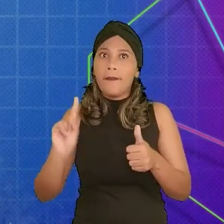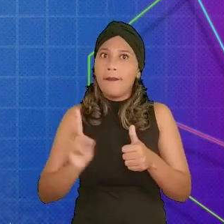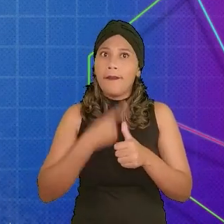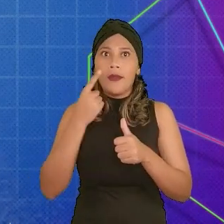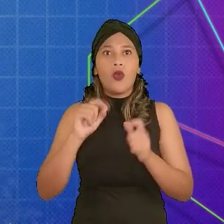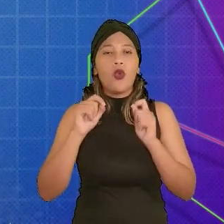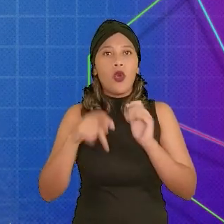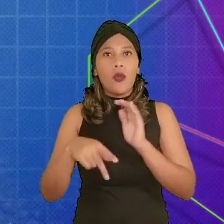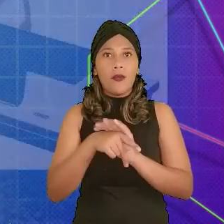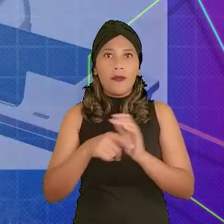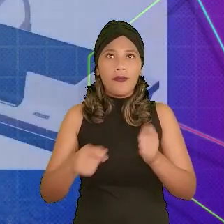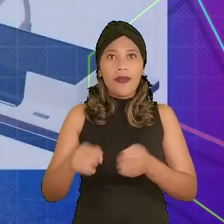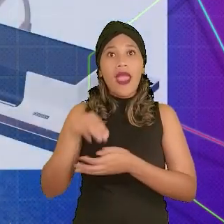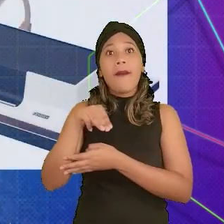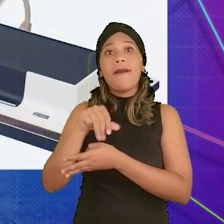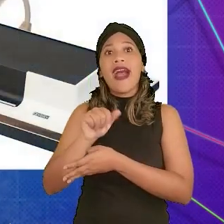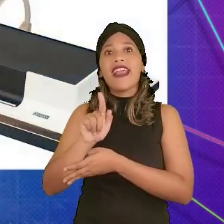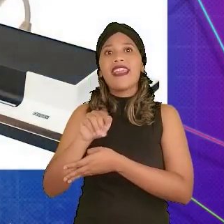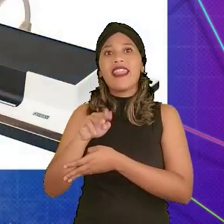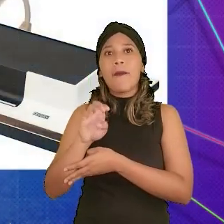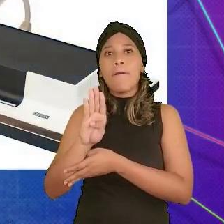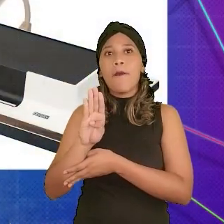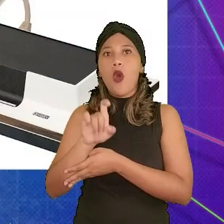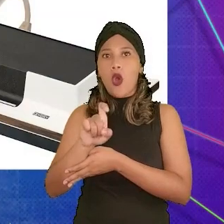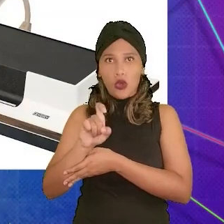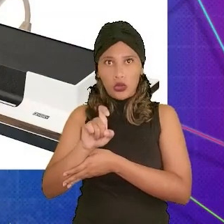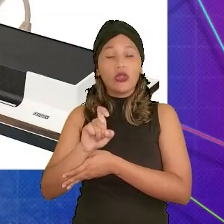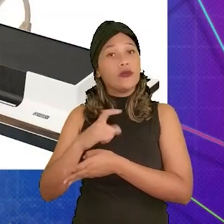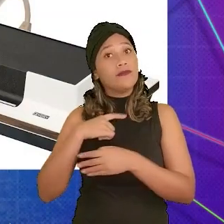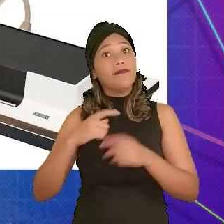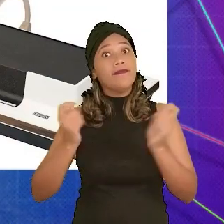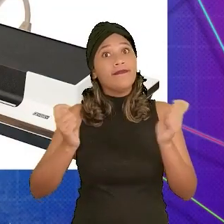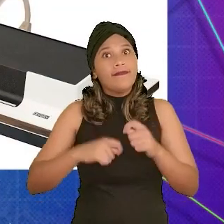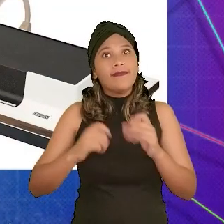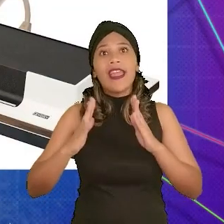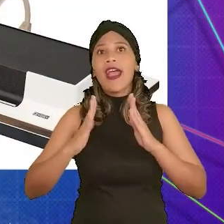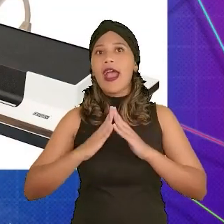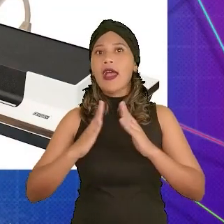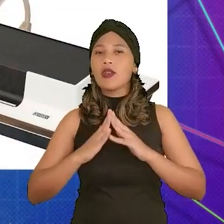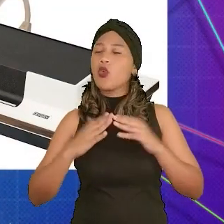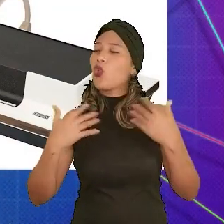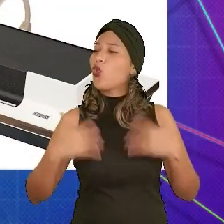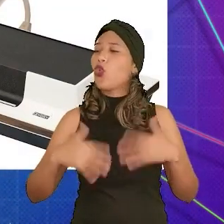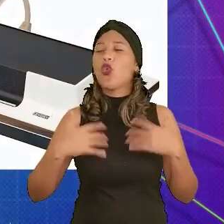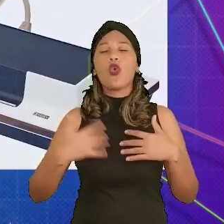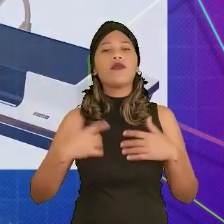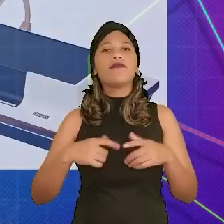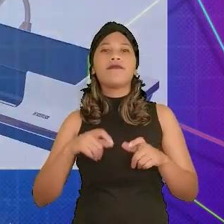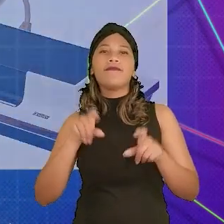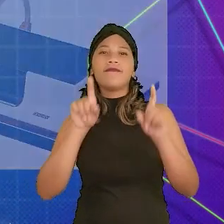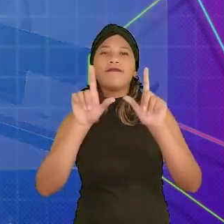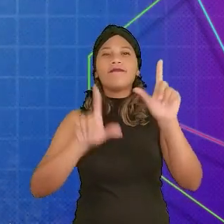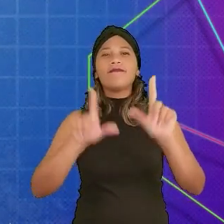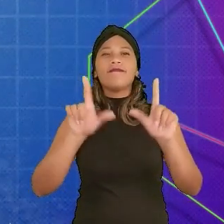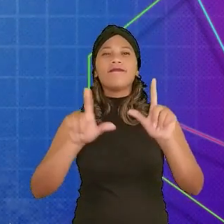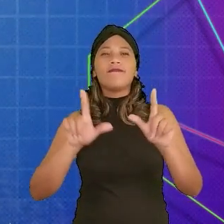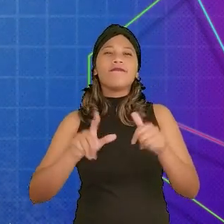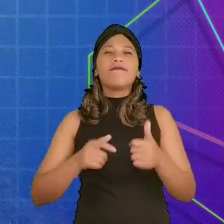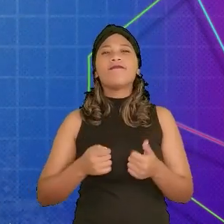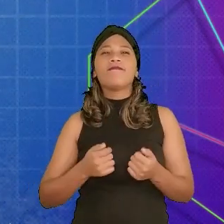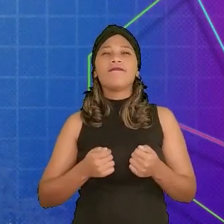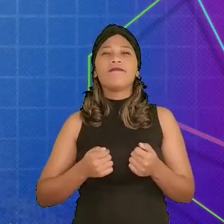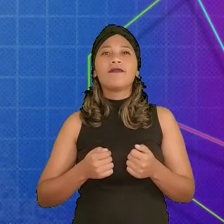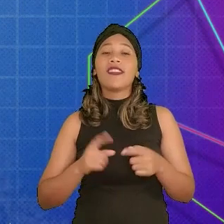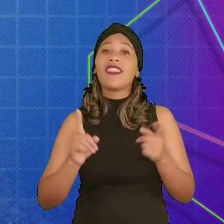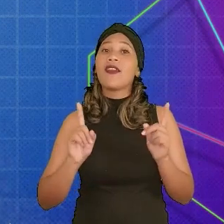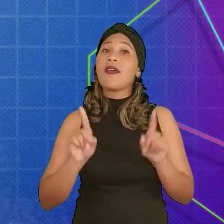primeiro console, o Magnavox Odyssey. Agora, o jogador poderia jogar em casa conectado a uma televisão. E no mesmo